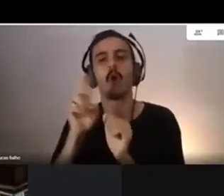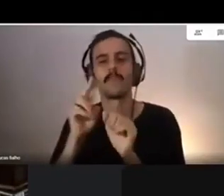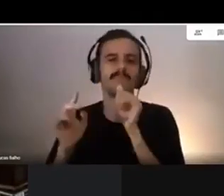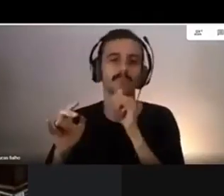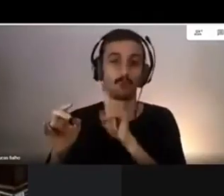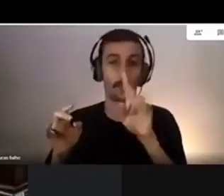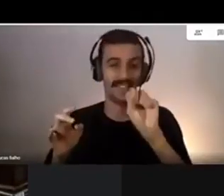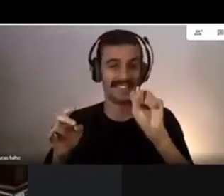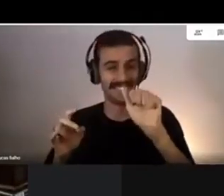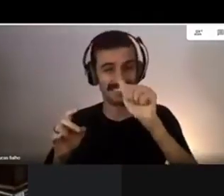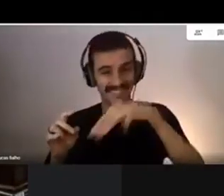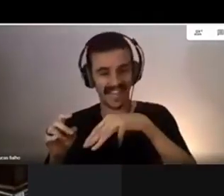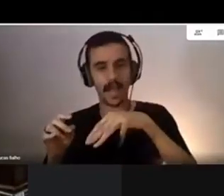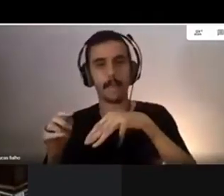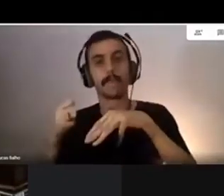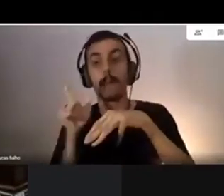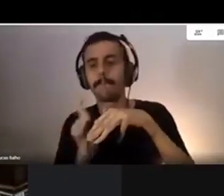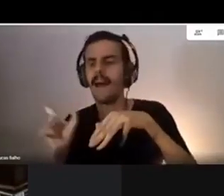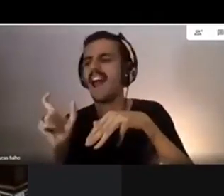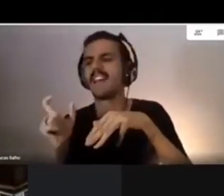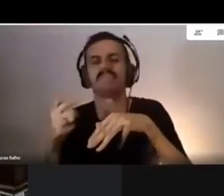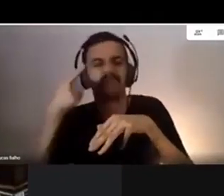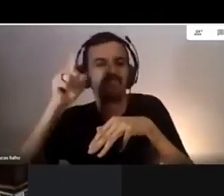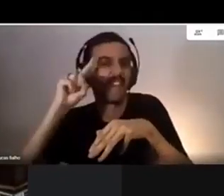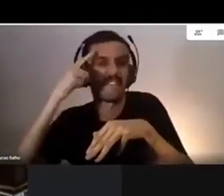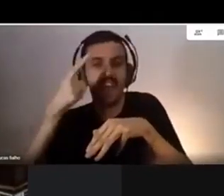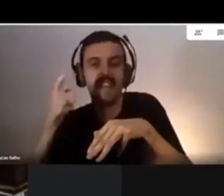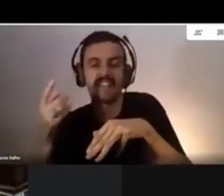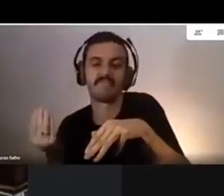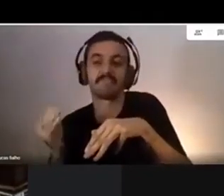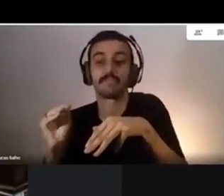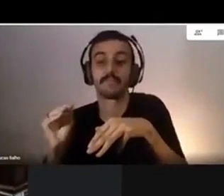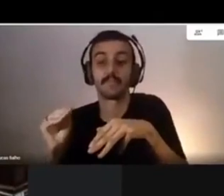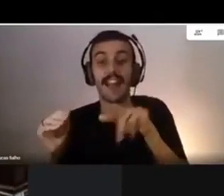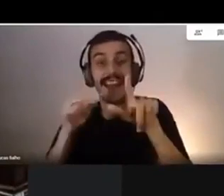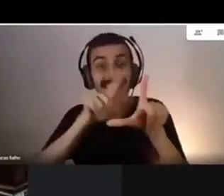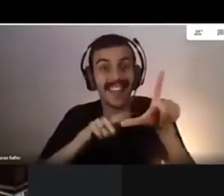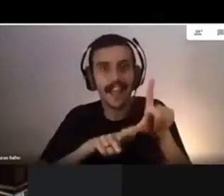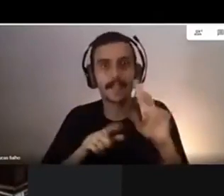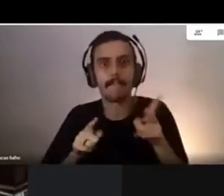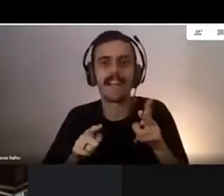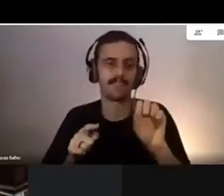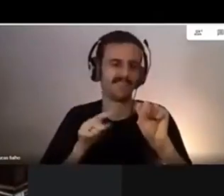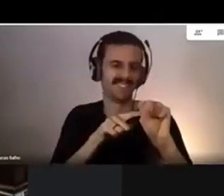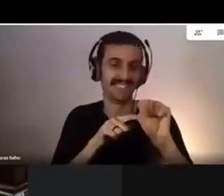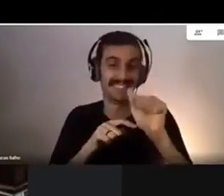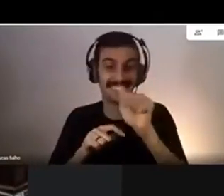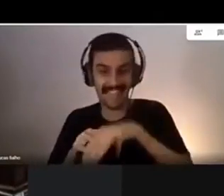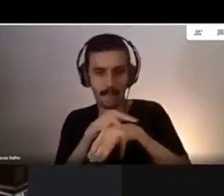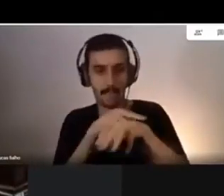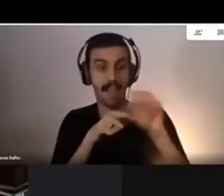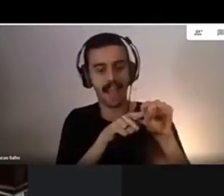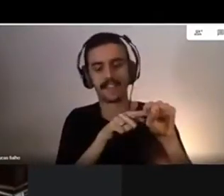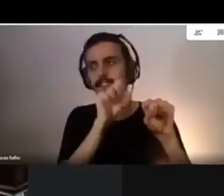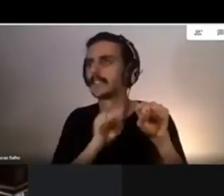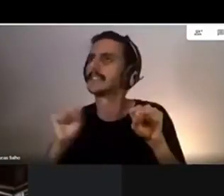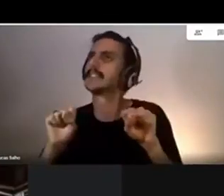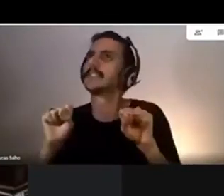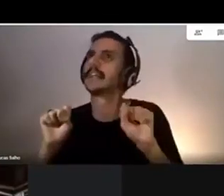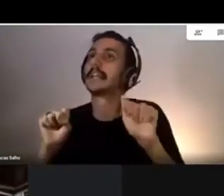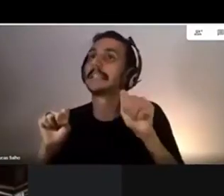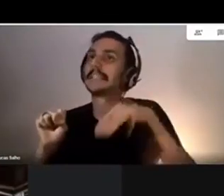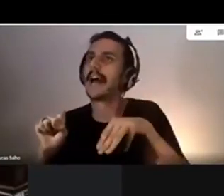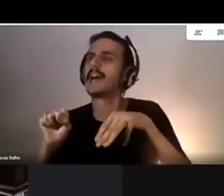né? E a partir dali, as pessoas começaram a olhar para ele de um jeito